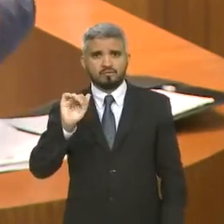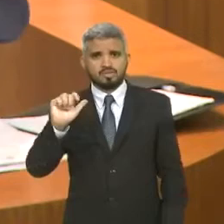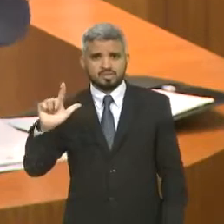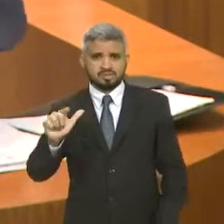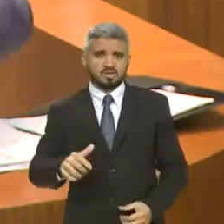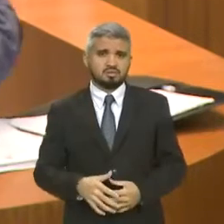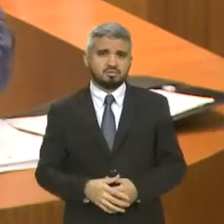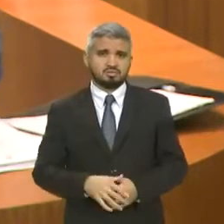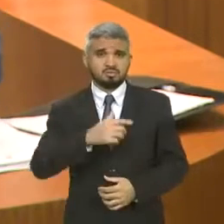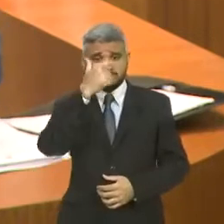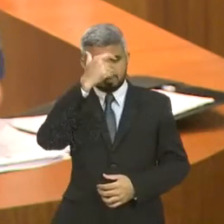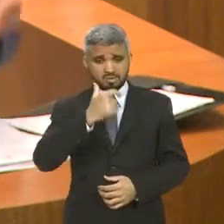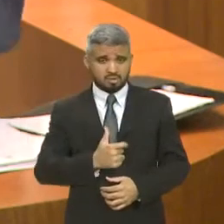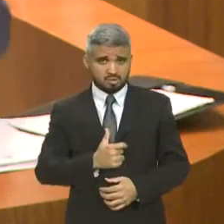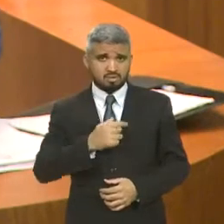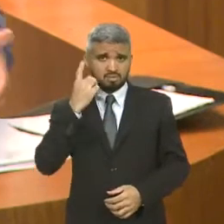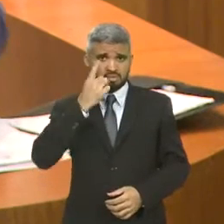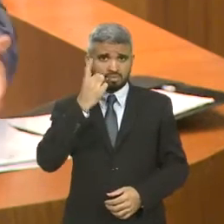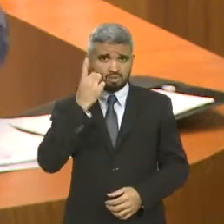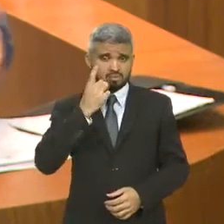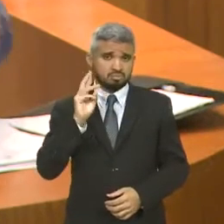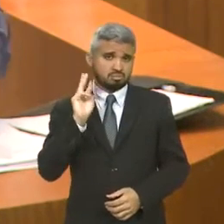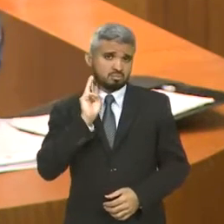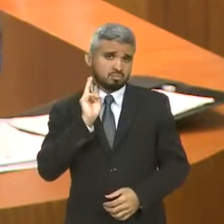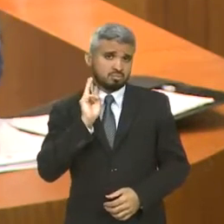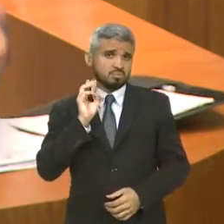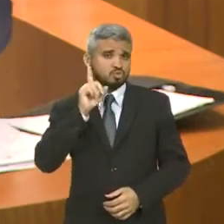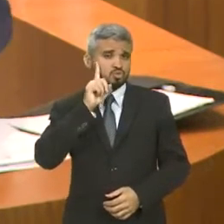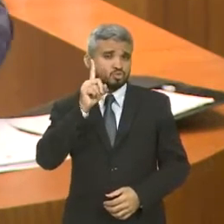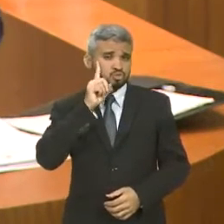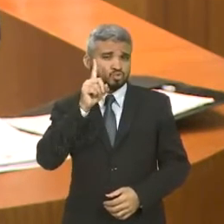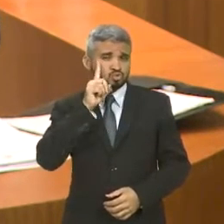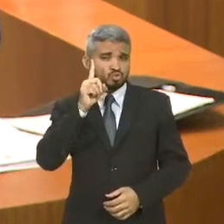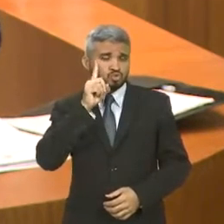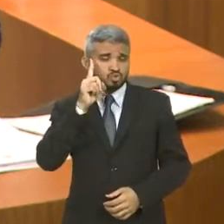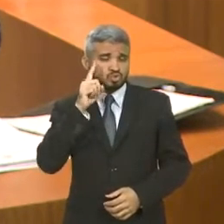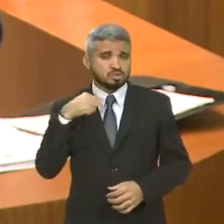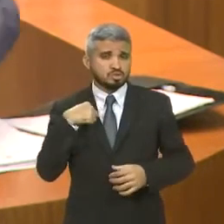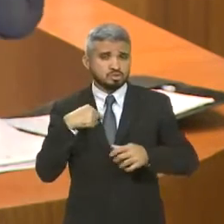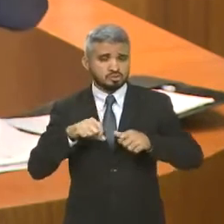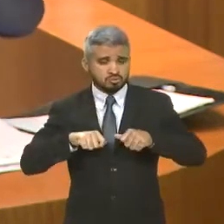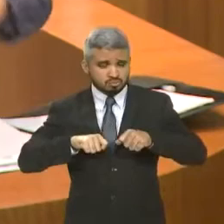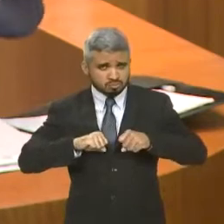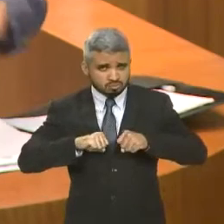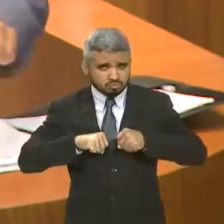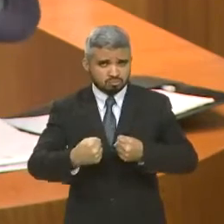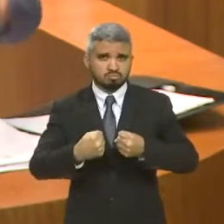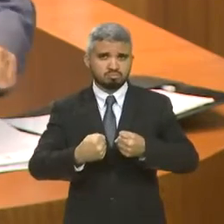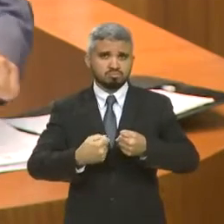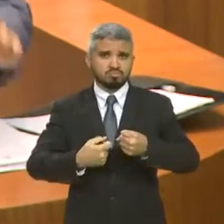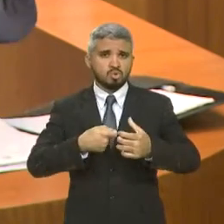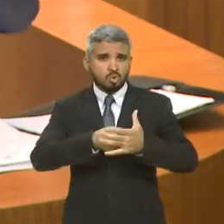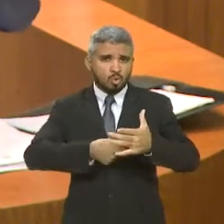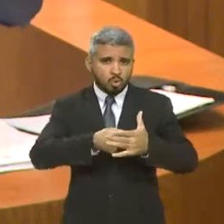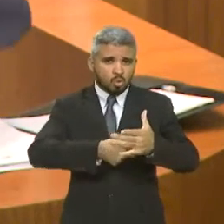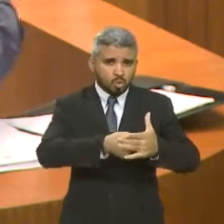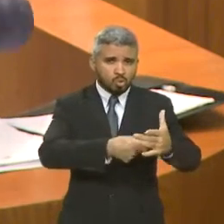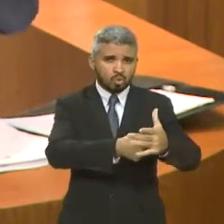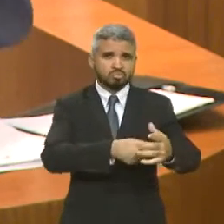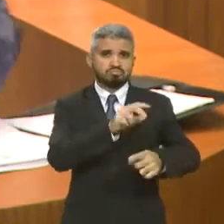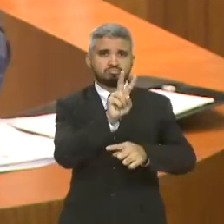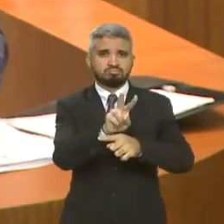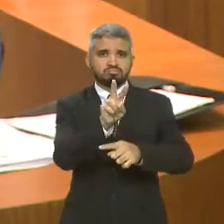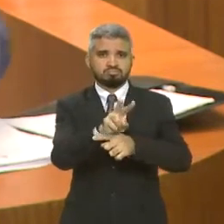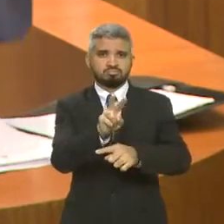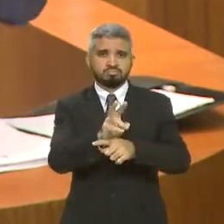que defende todos os dias praças e oficiais da Polícia Militar e policiais civis. Um deputado atuante e um